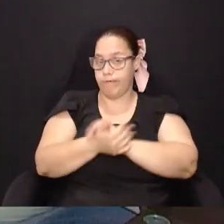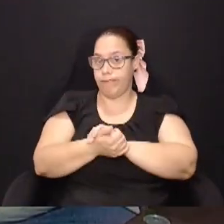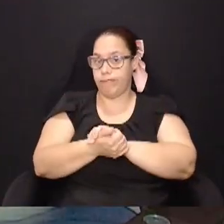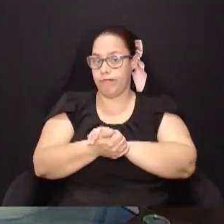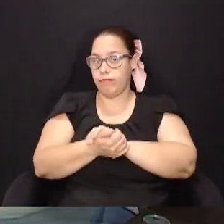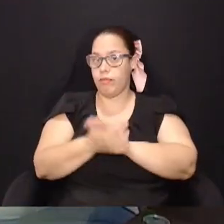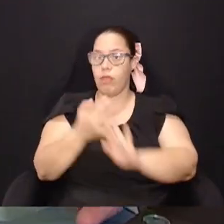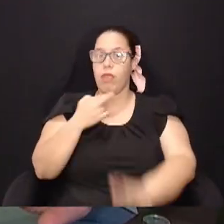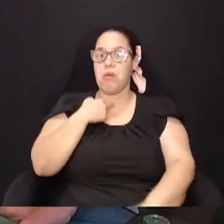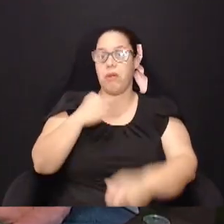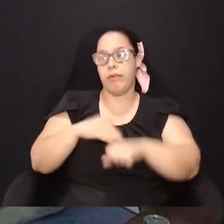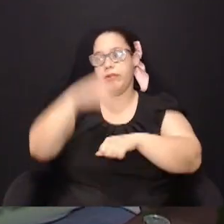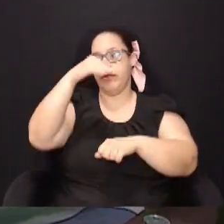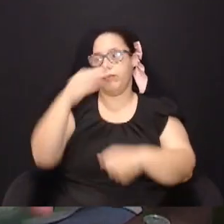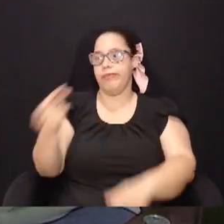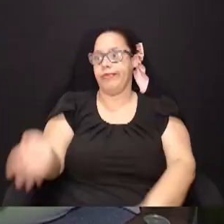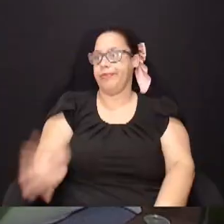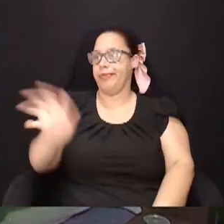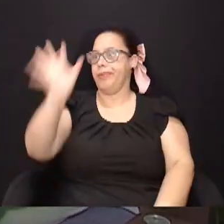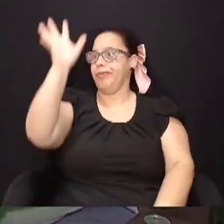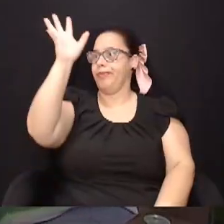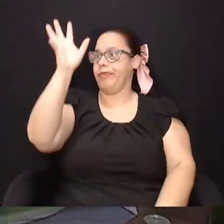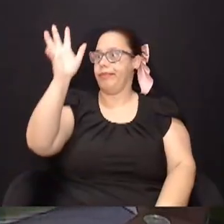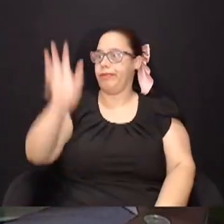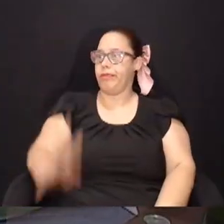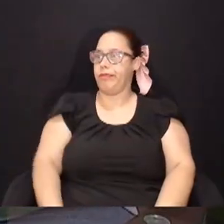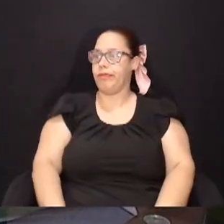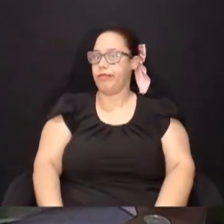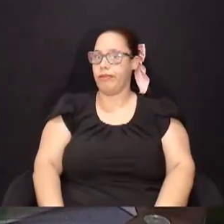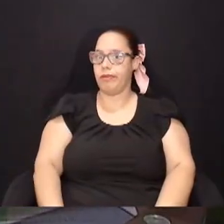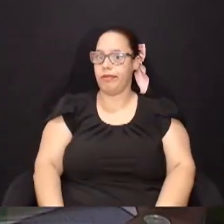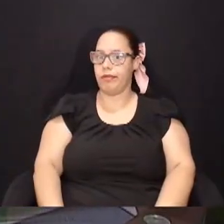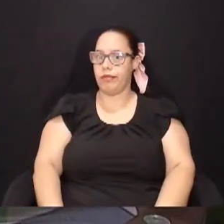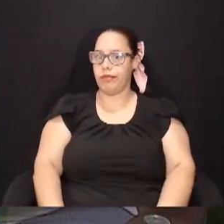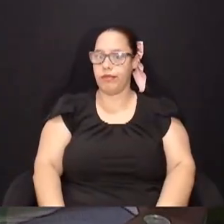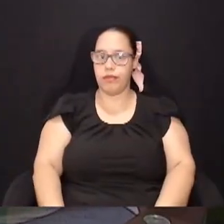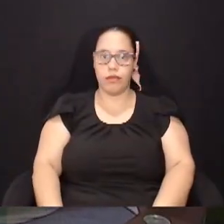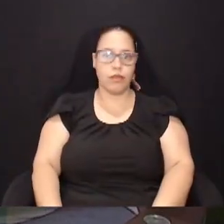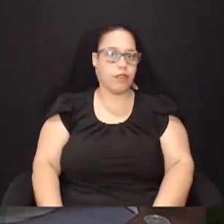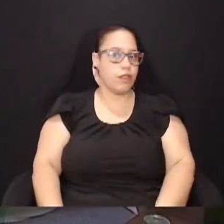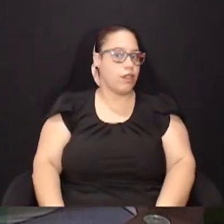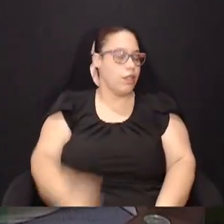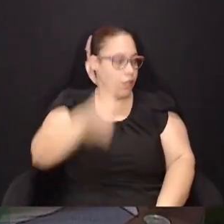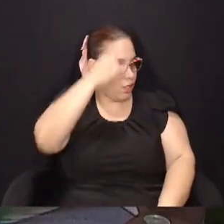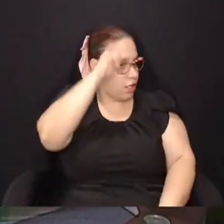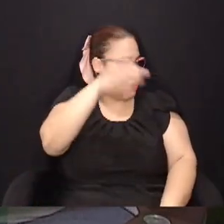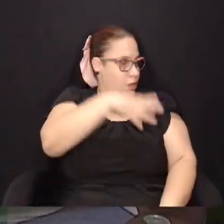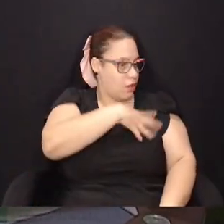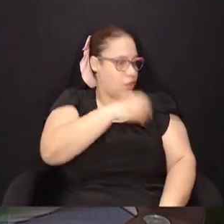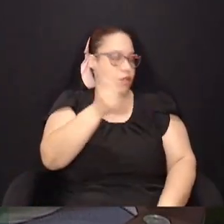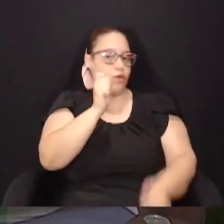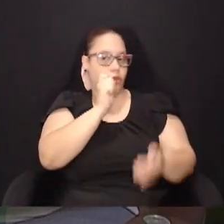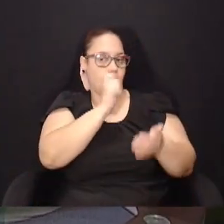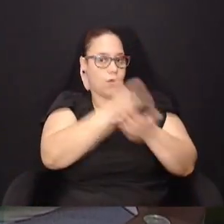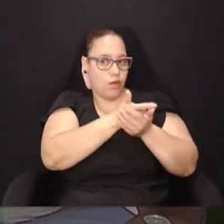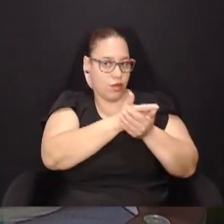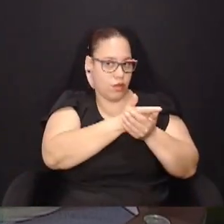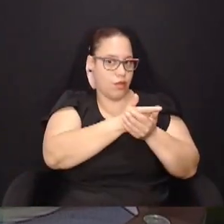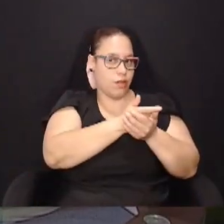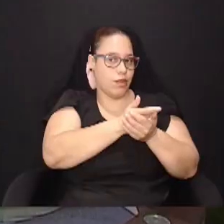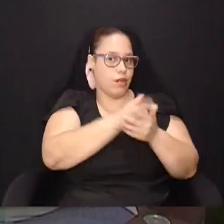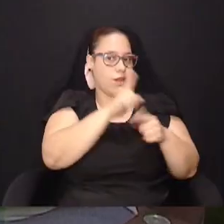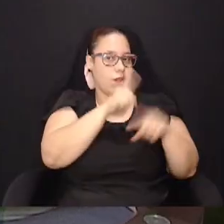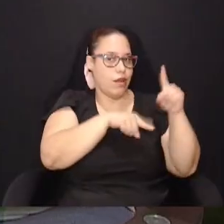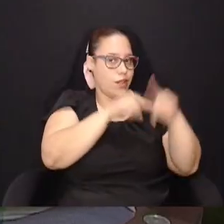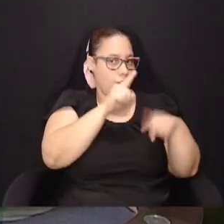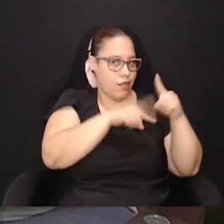mais caro e sair do orçamento, aí não. Evitar levar os filhos na hora de comprar material. Na minha